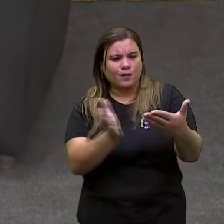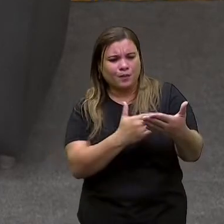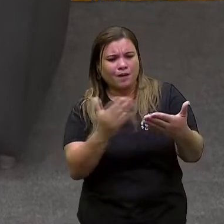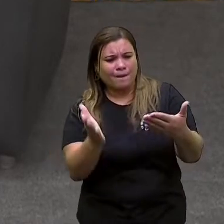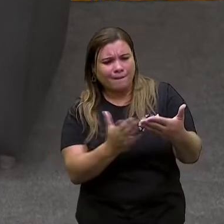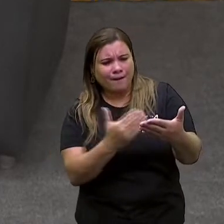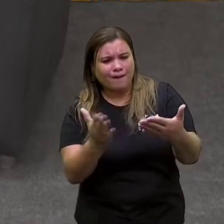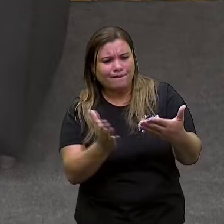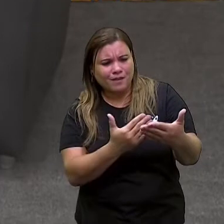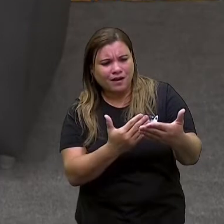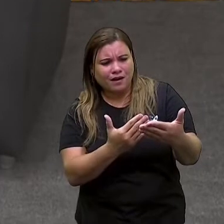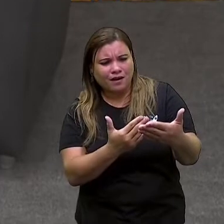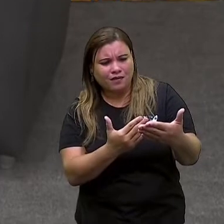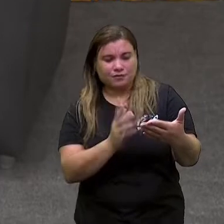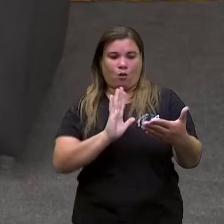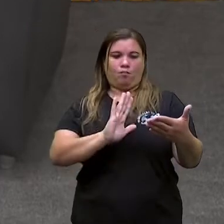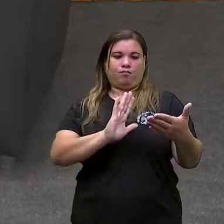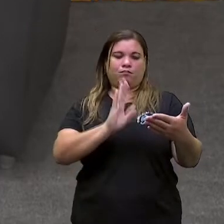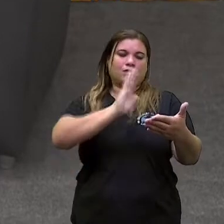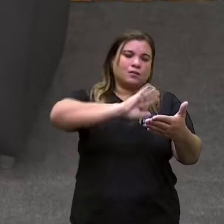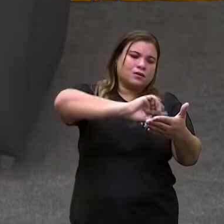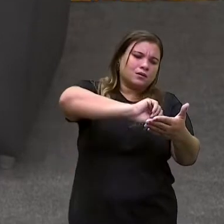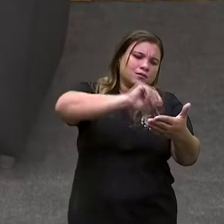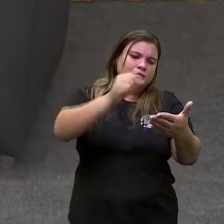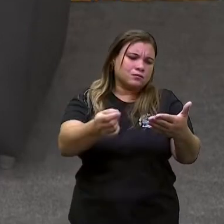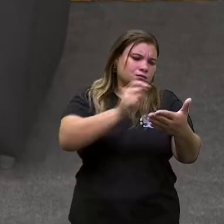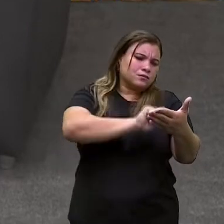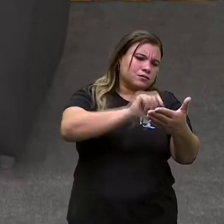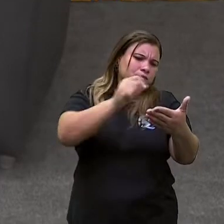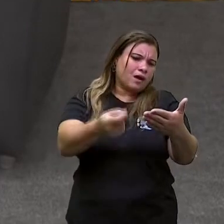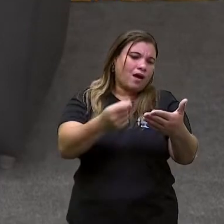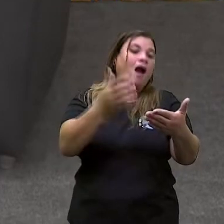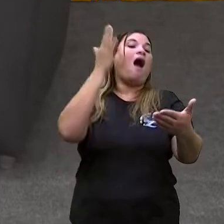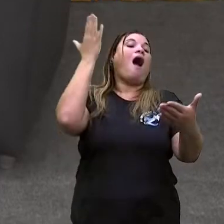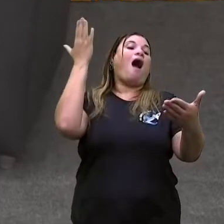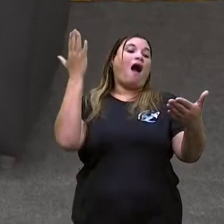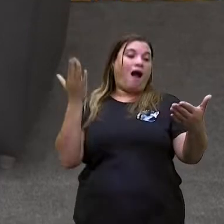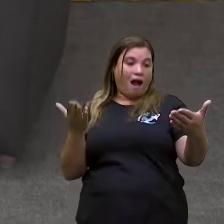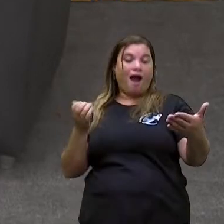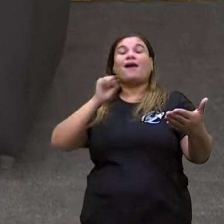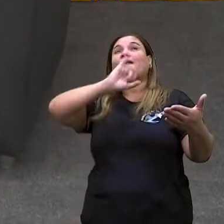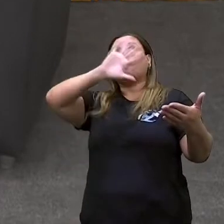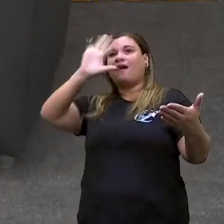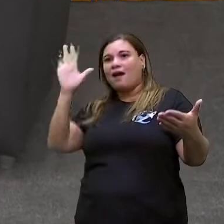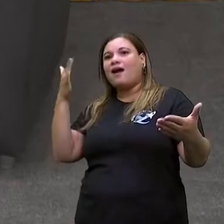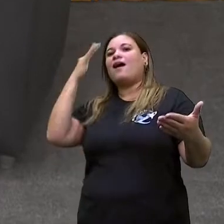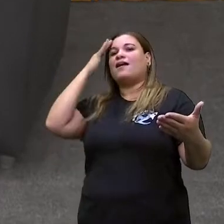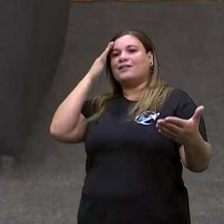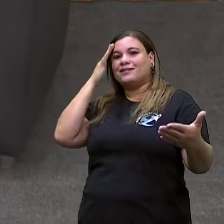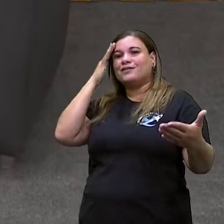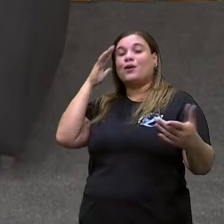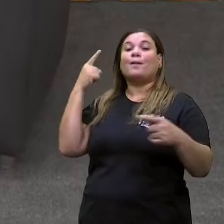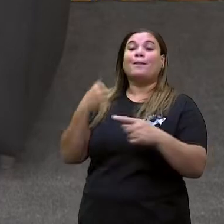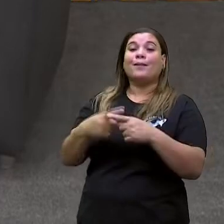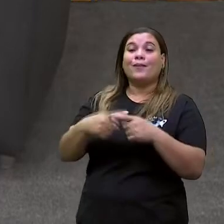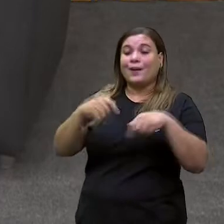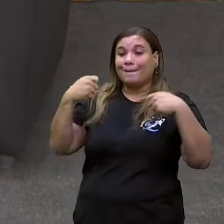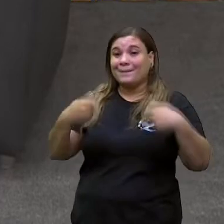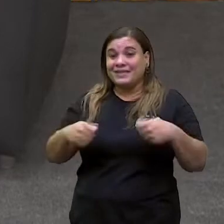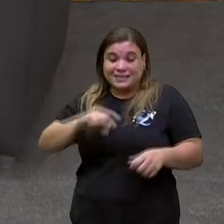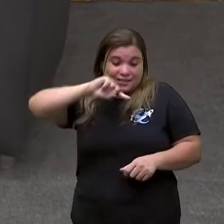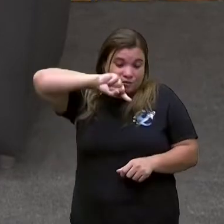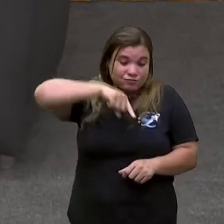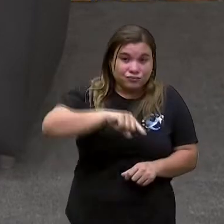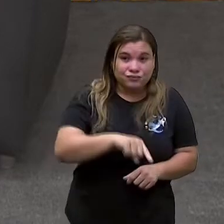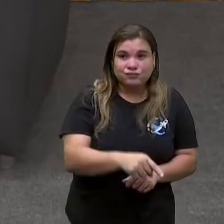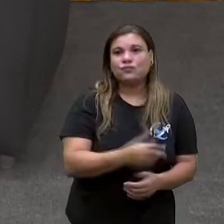primeiro, lê todo o livro, sem parar, e depois volta lendo partes. Então, há